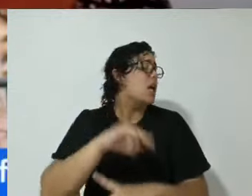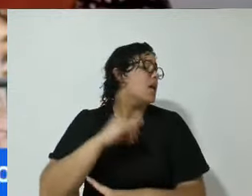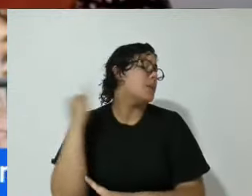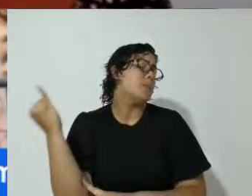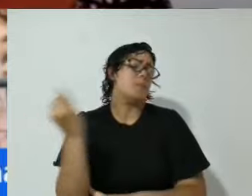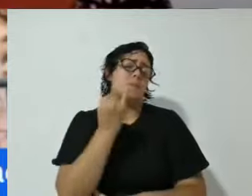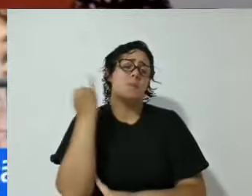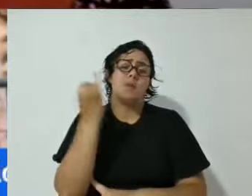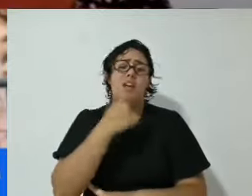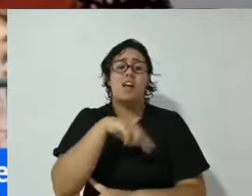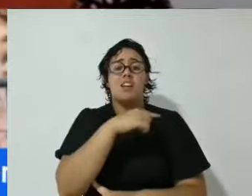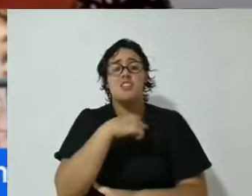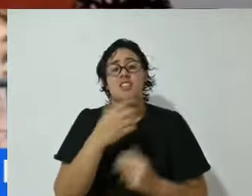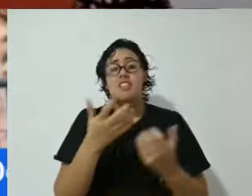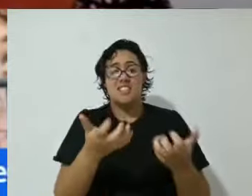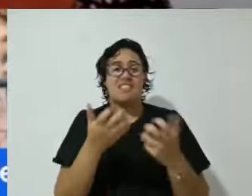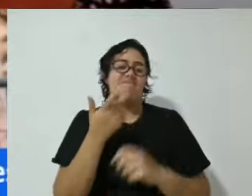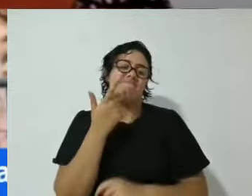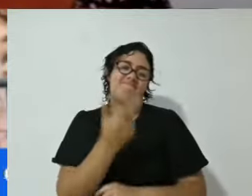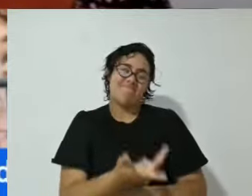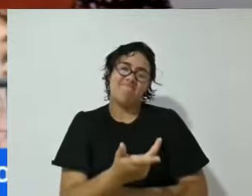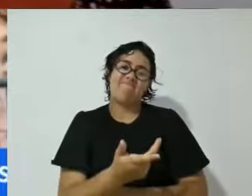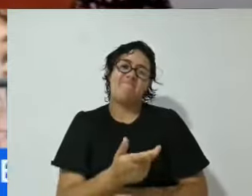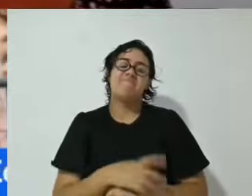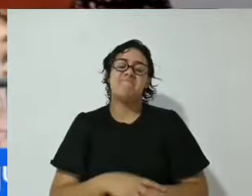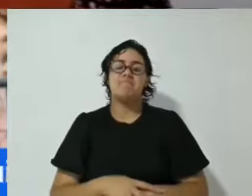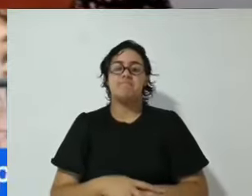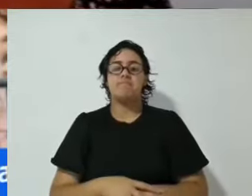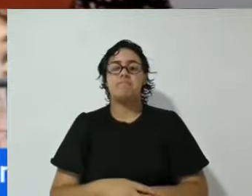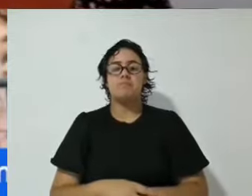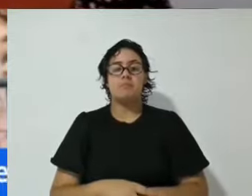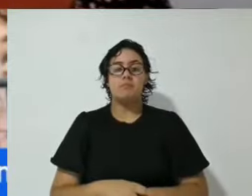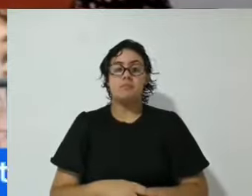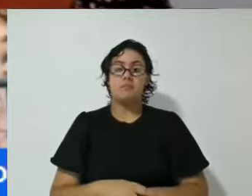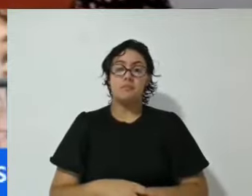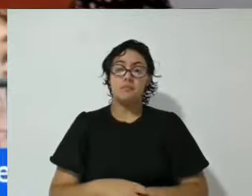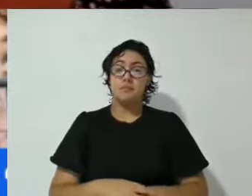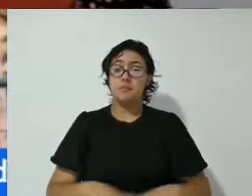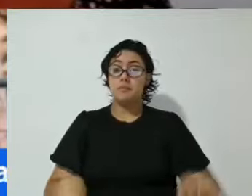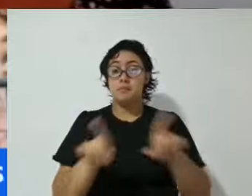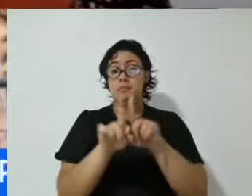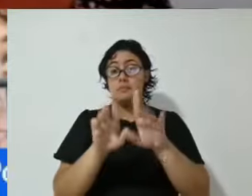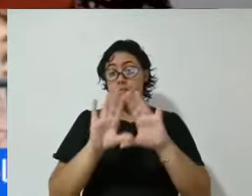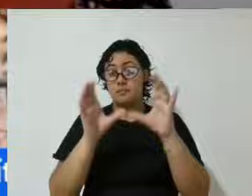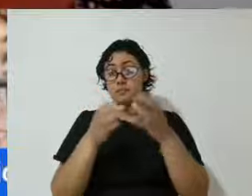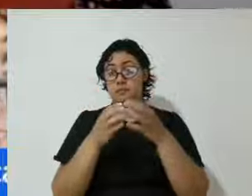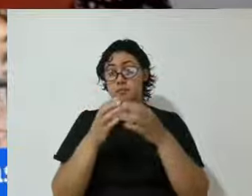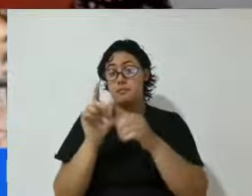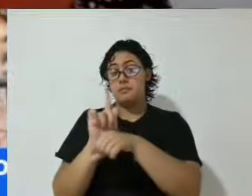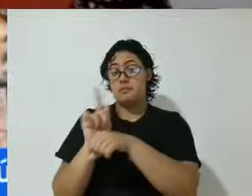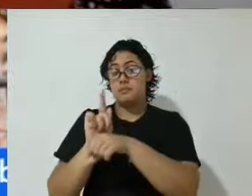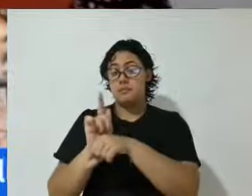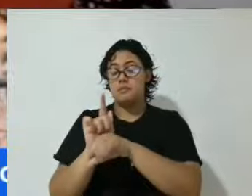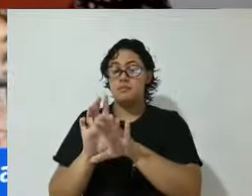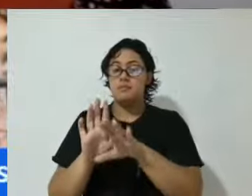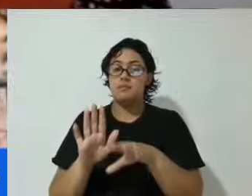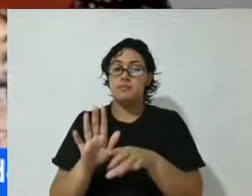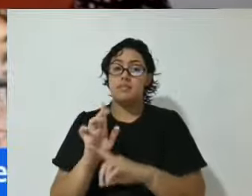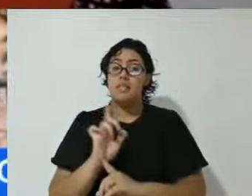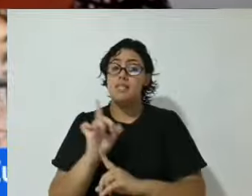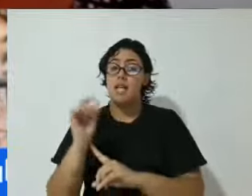fazia questão de falar. Fora isso, também a equipe, o gestor, enfim, sair do seu lugar